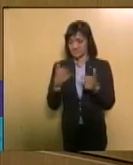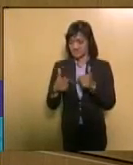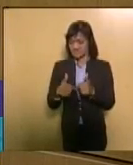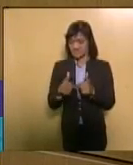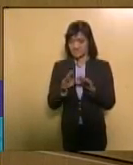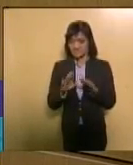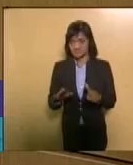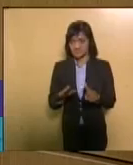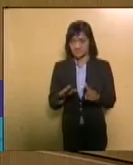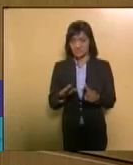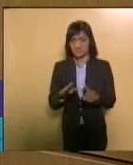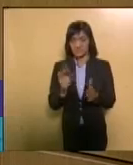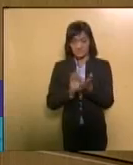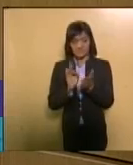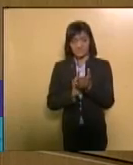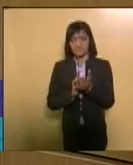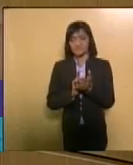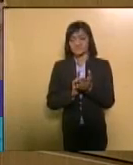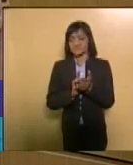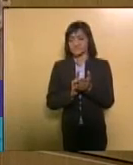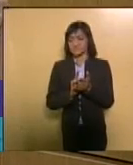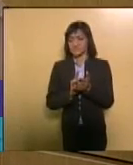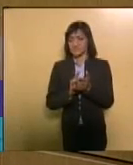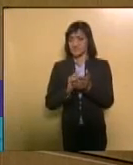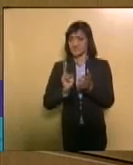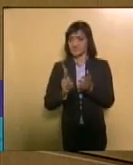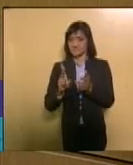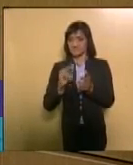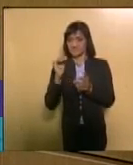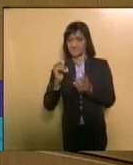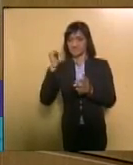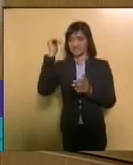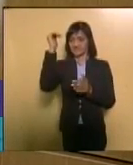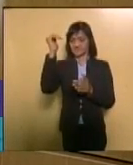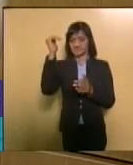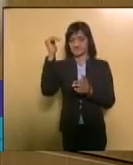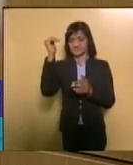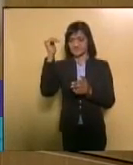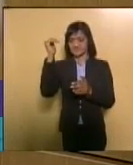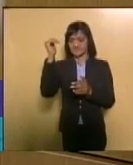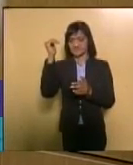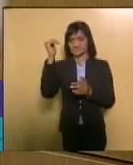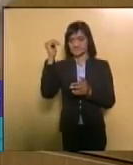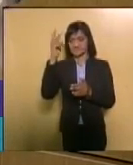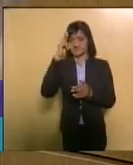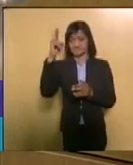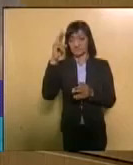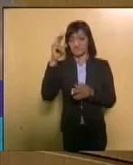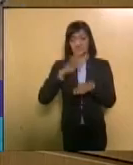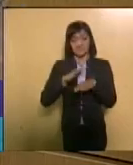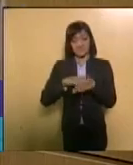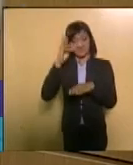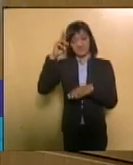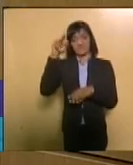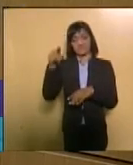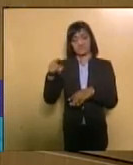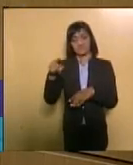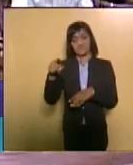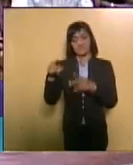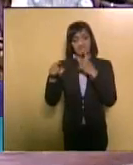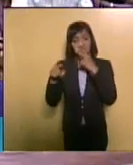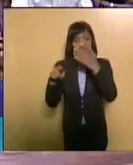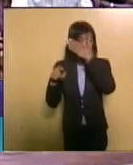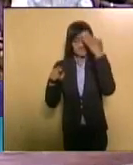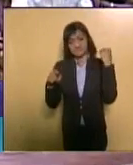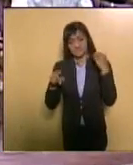Brasil ela não só é reativa Mas ela é topd Ela é sempre de cima para baixo muitas vezes quem tá ali em cima esquece